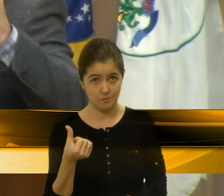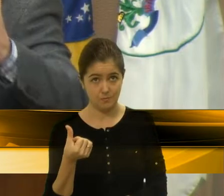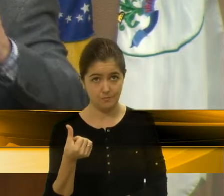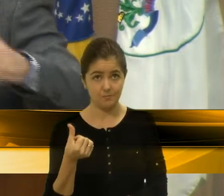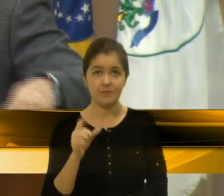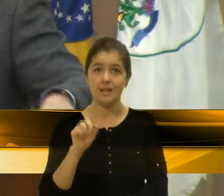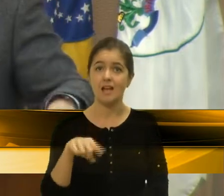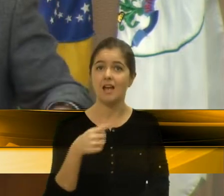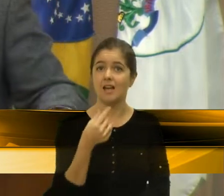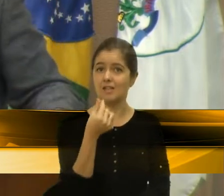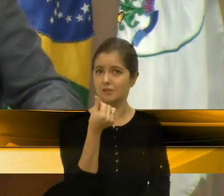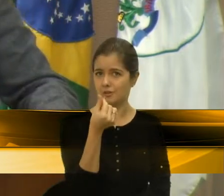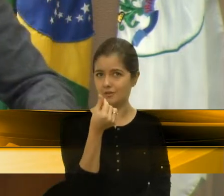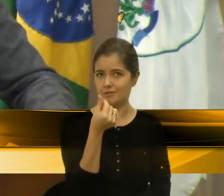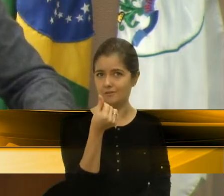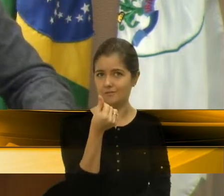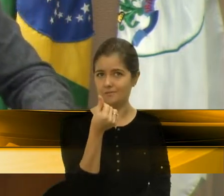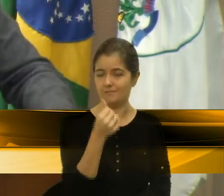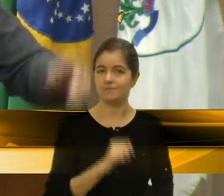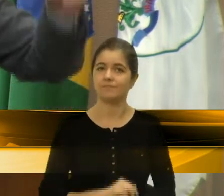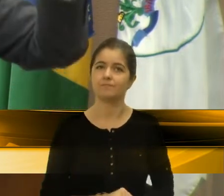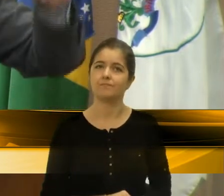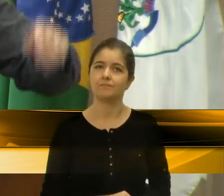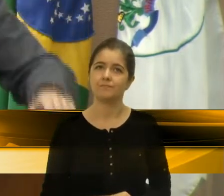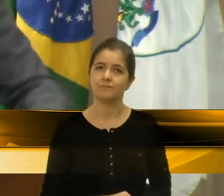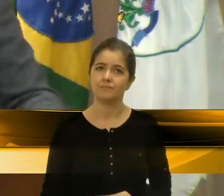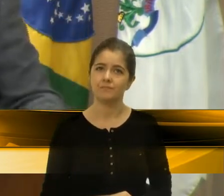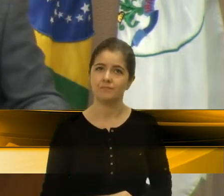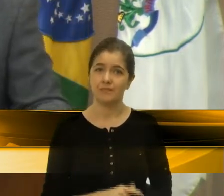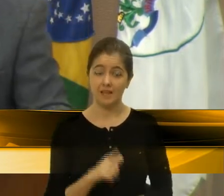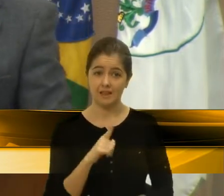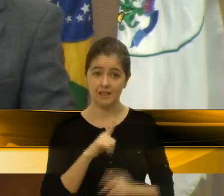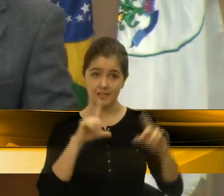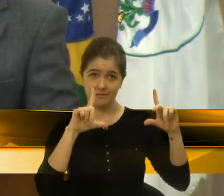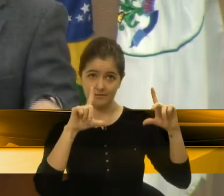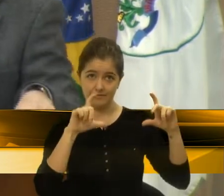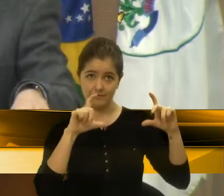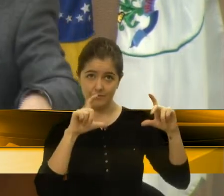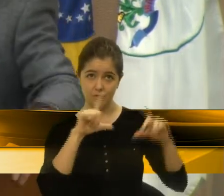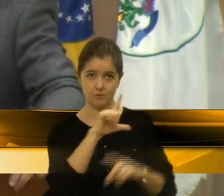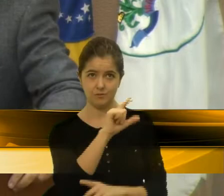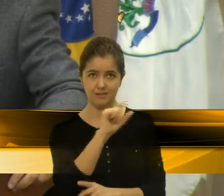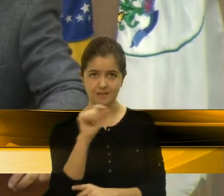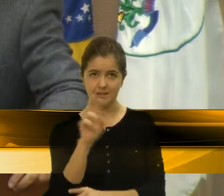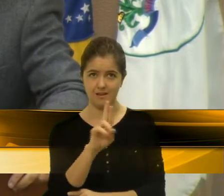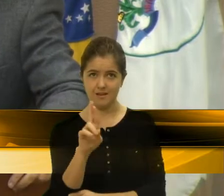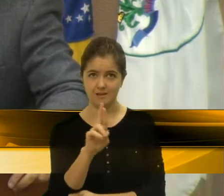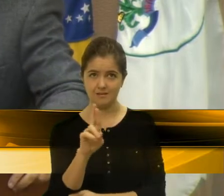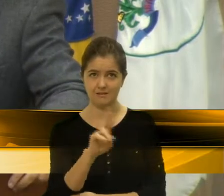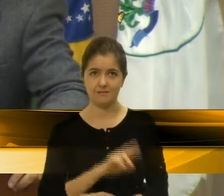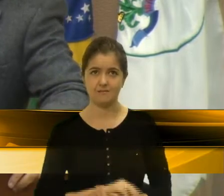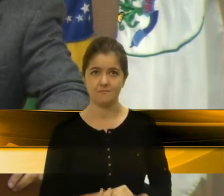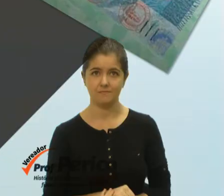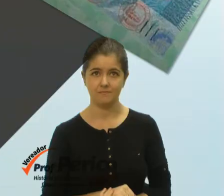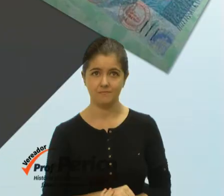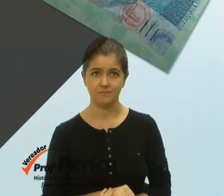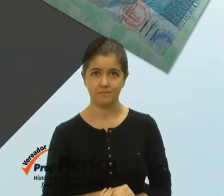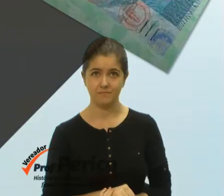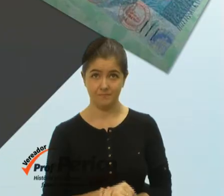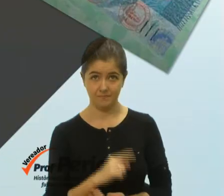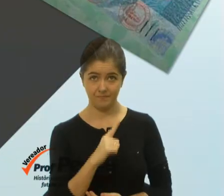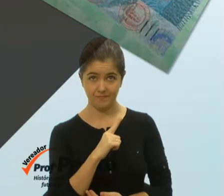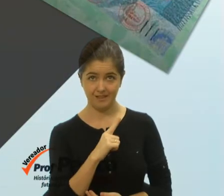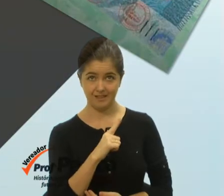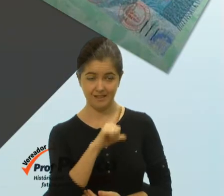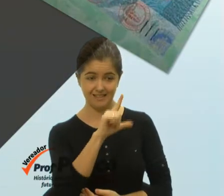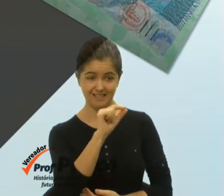é o dinheiro propriamente dito. Coloco ali uma imagem dos R$100, mas colocam nesta